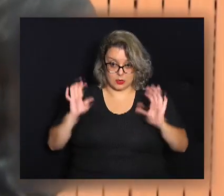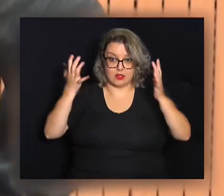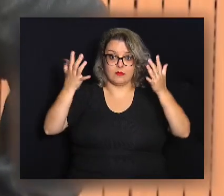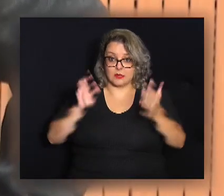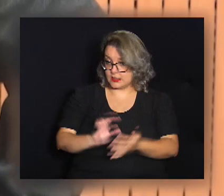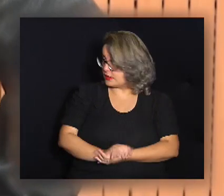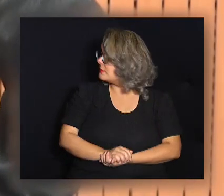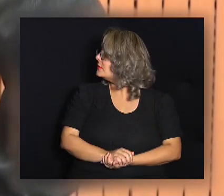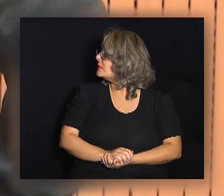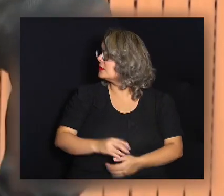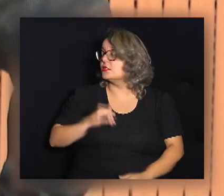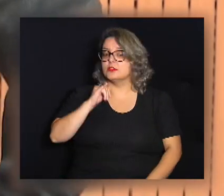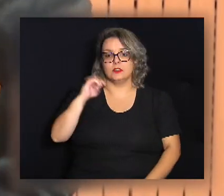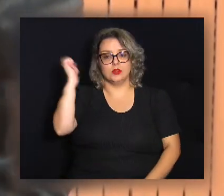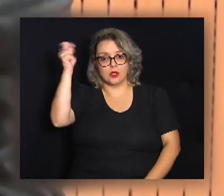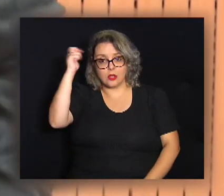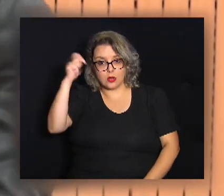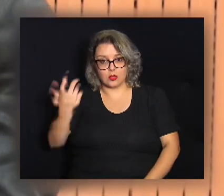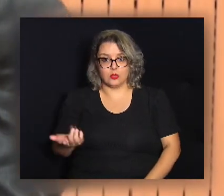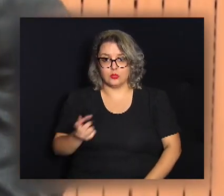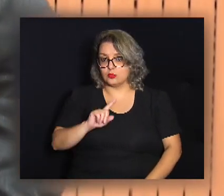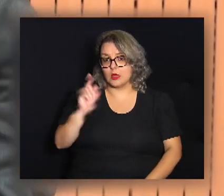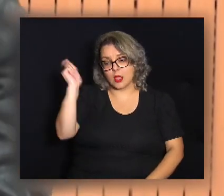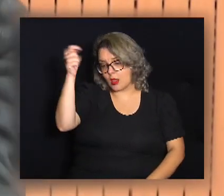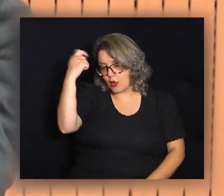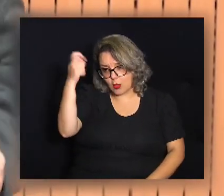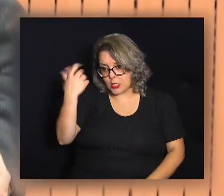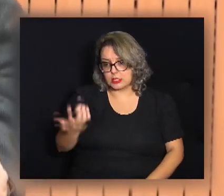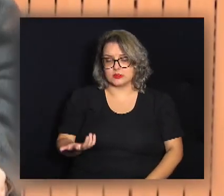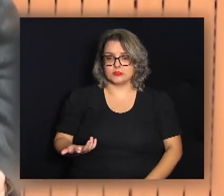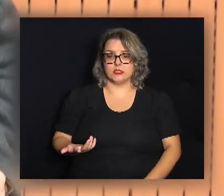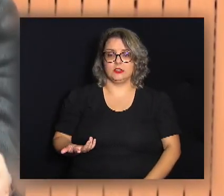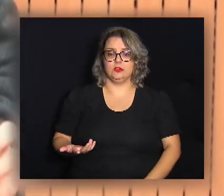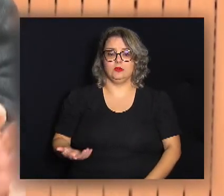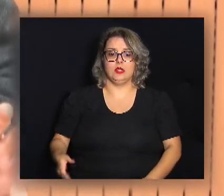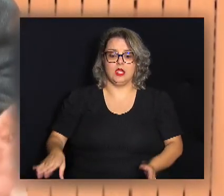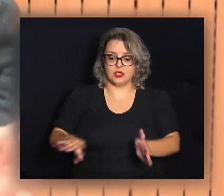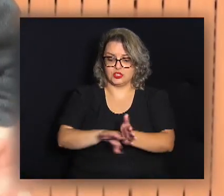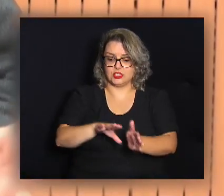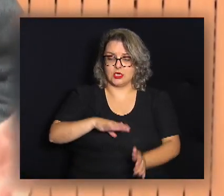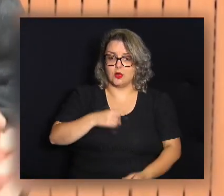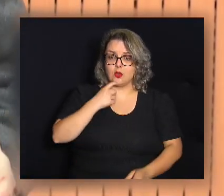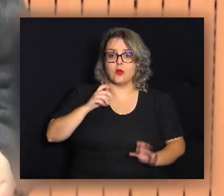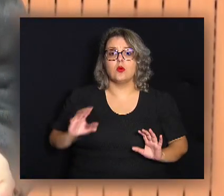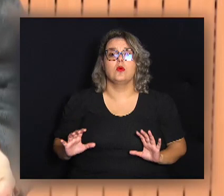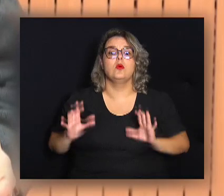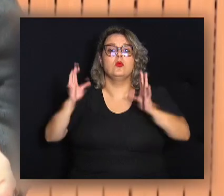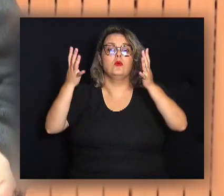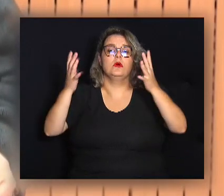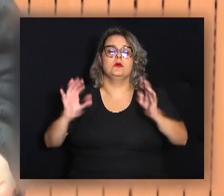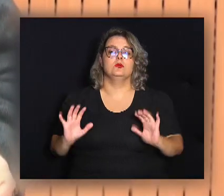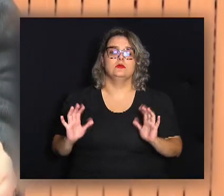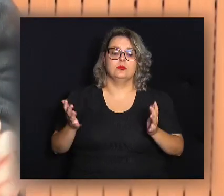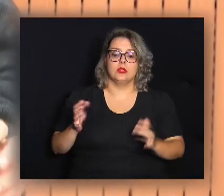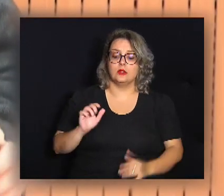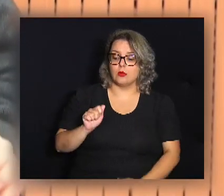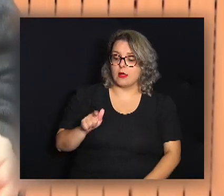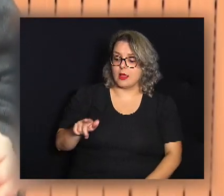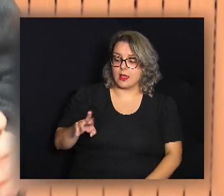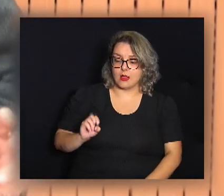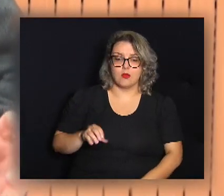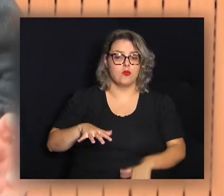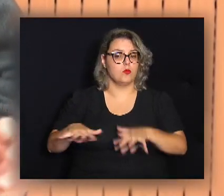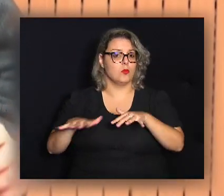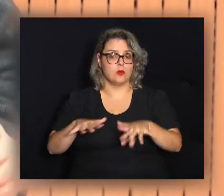fala rodeio, né, irmão? Mas não é rodeio, né? É trazer para Campinas um grande evento agro, onde nós vamos movimentar a